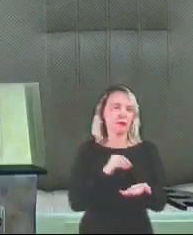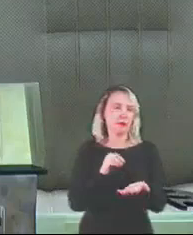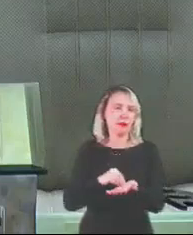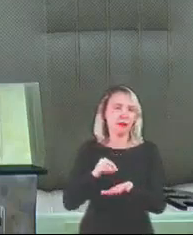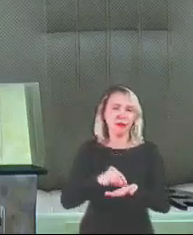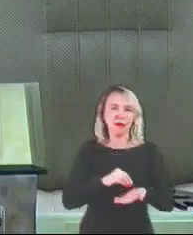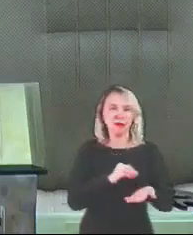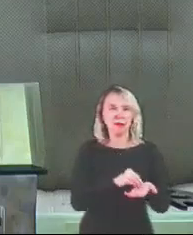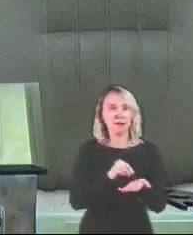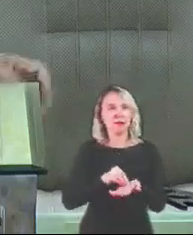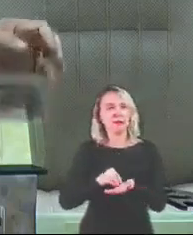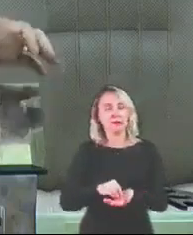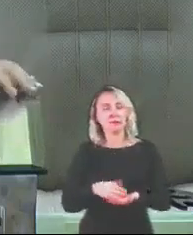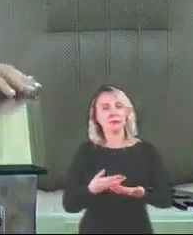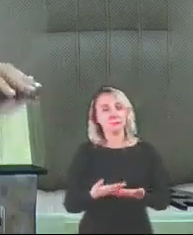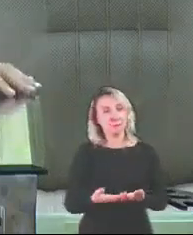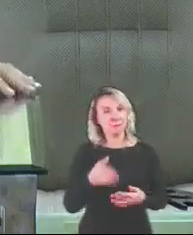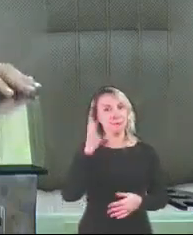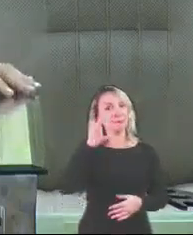Quando Deus faz justiça,